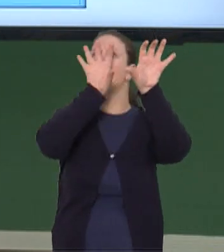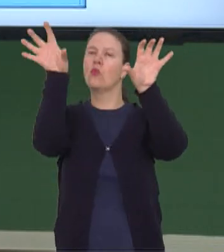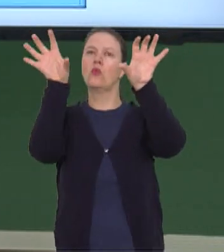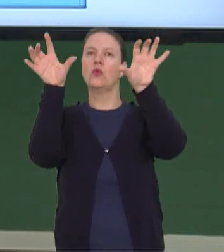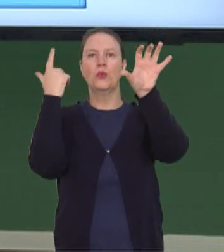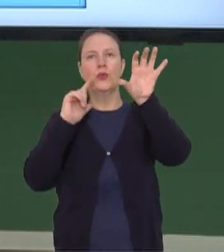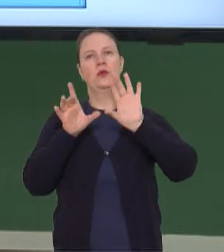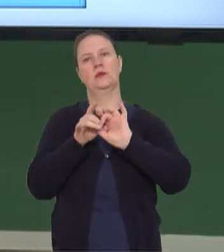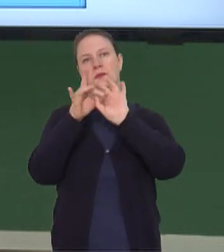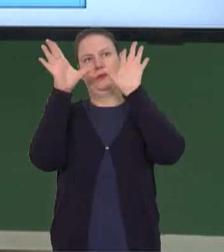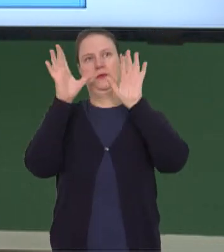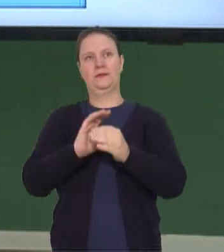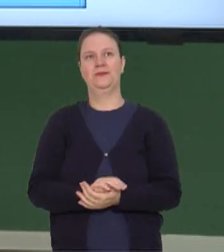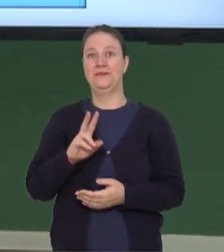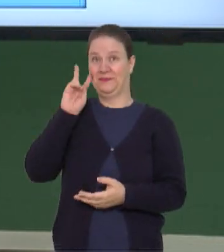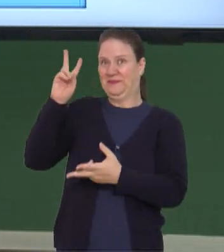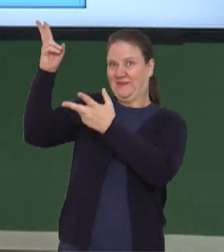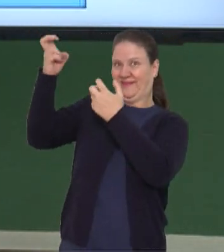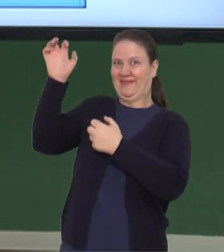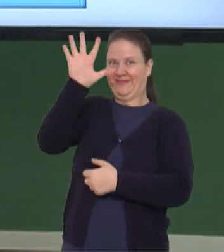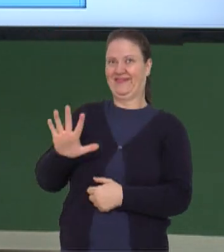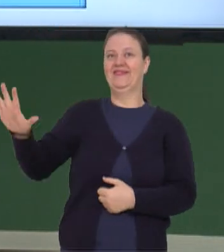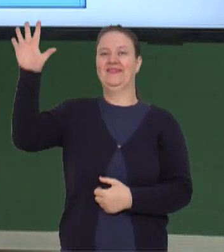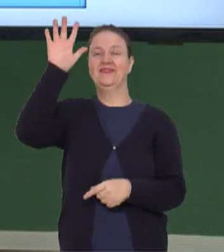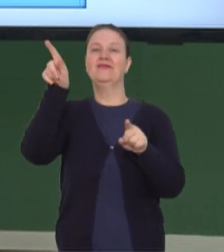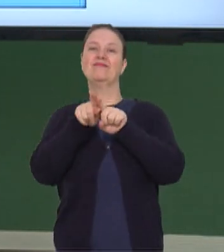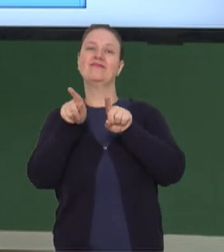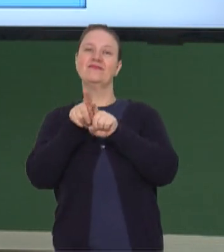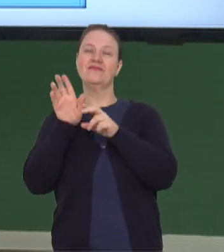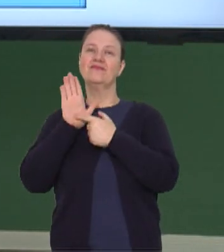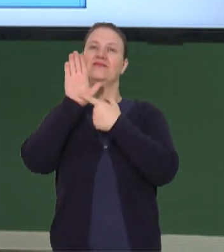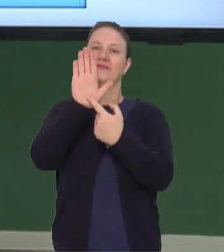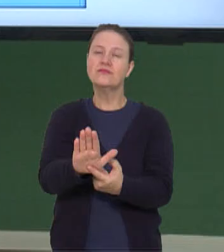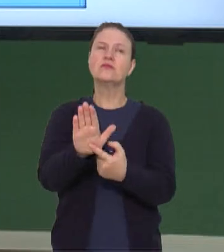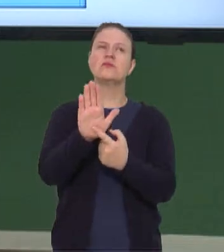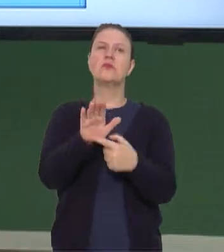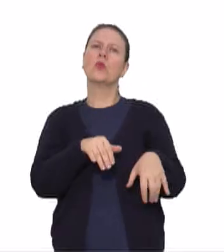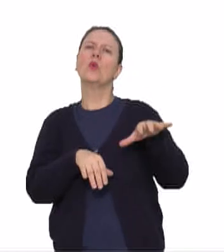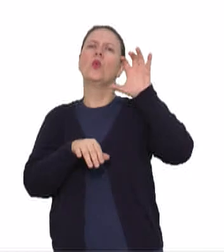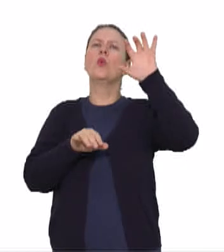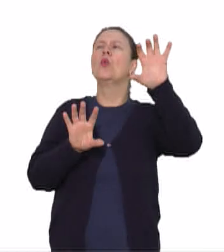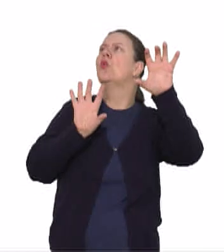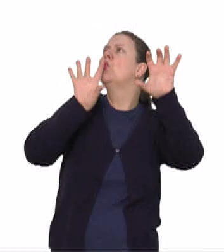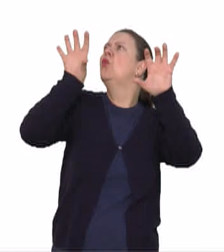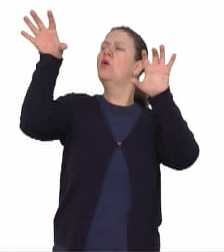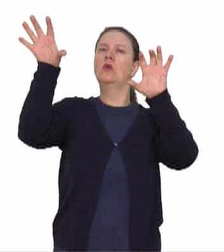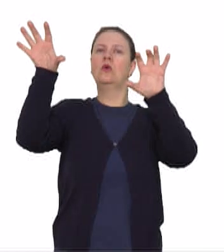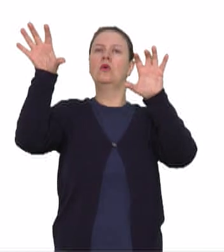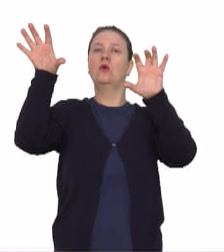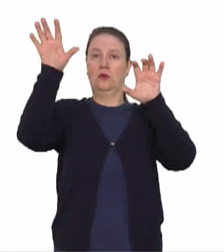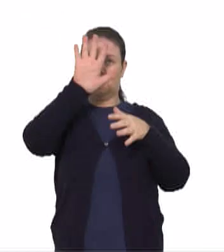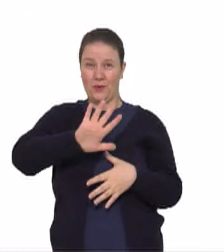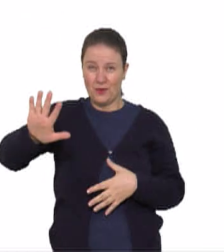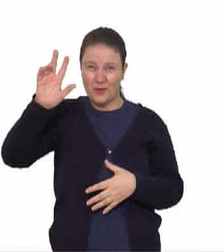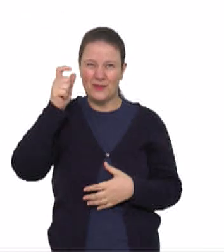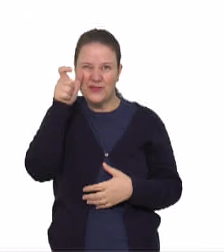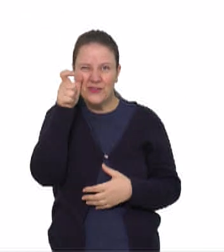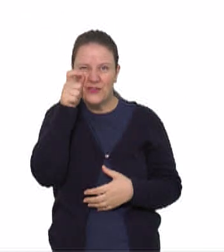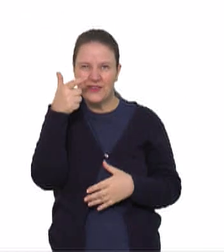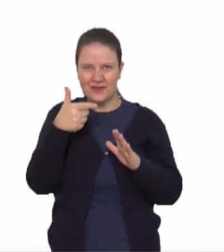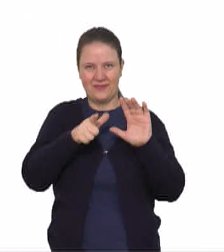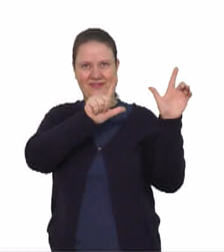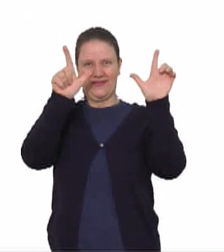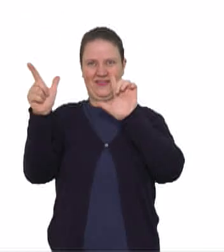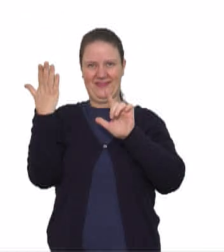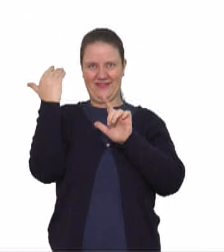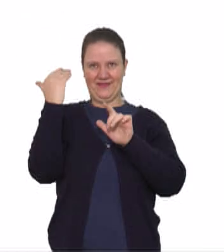ocidental. Aqui a gente tem um mapa que mostra a parte oriental e a parte ocidental, né? Que é um mapa que a gente já viu em slides